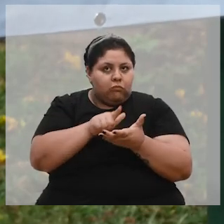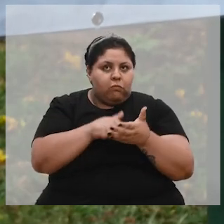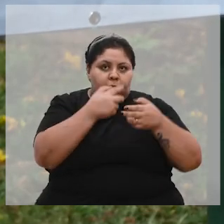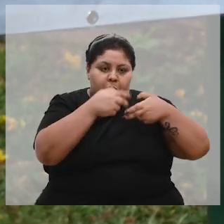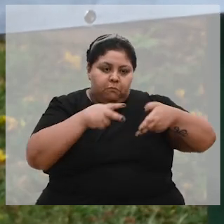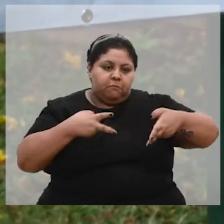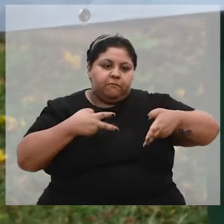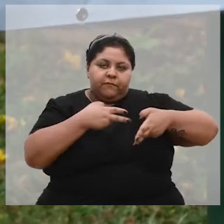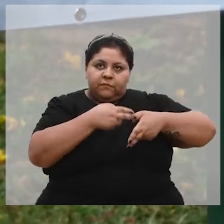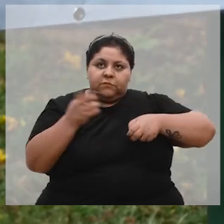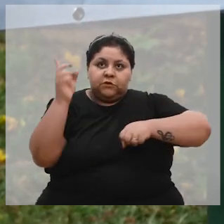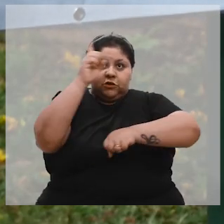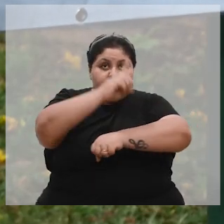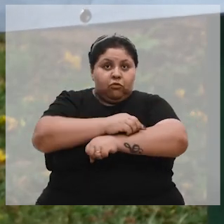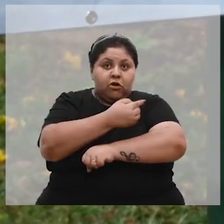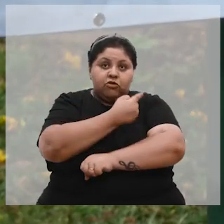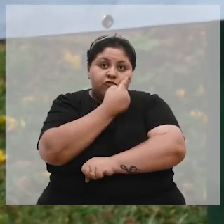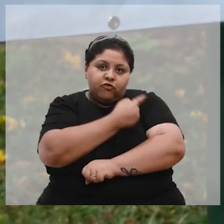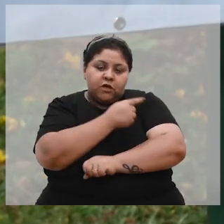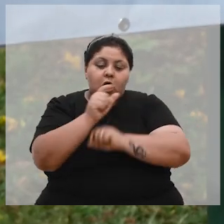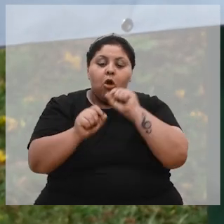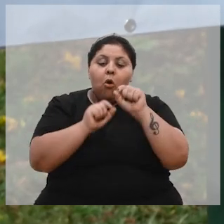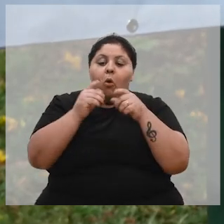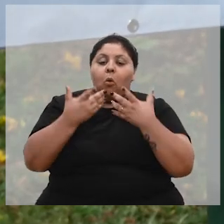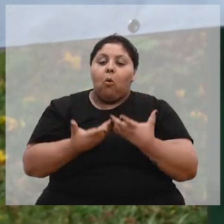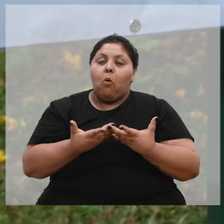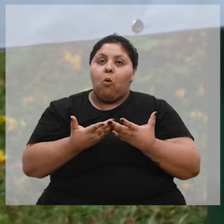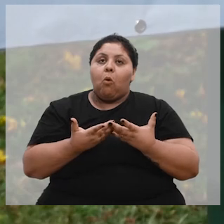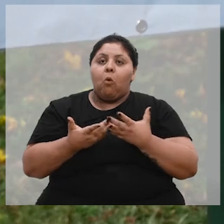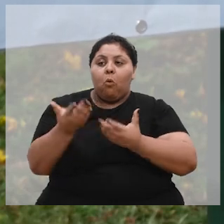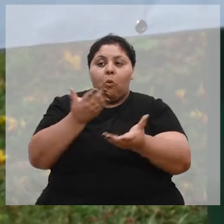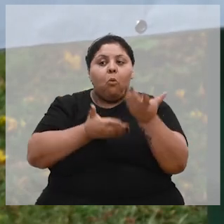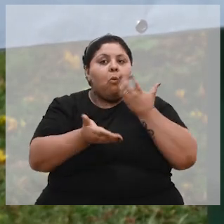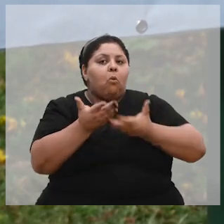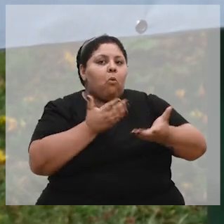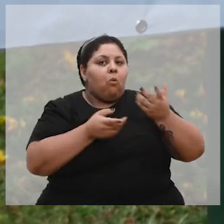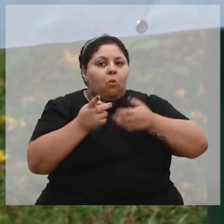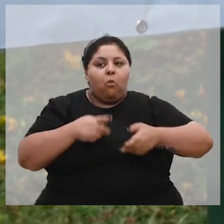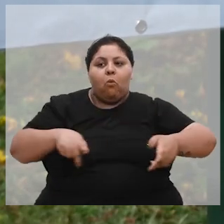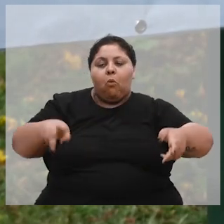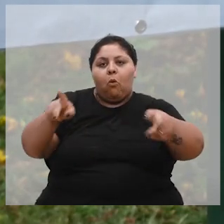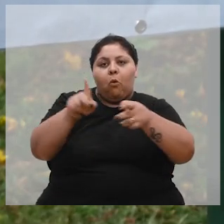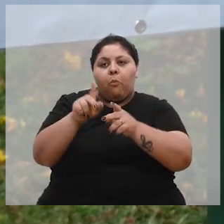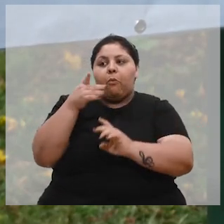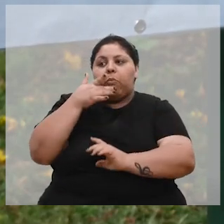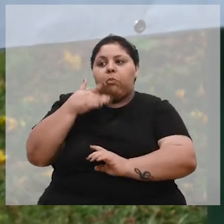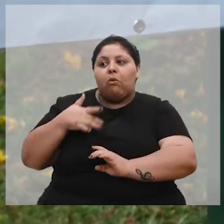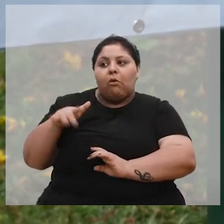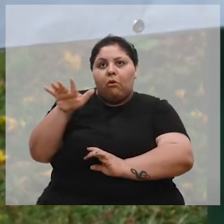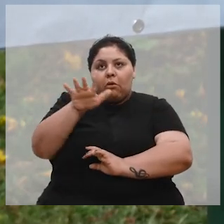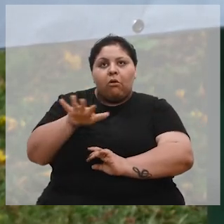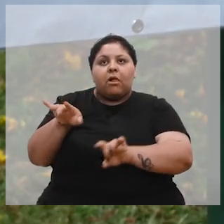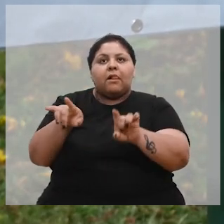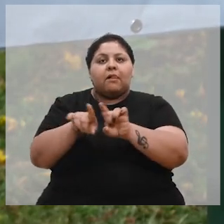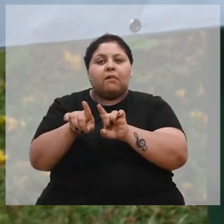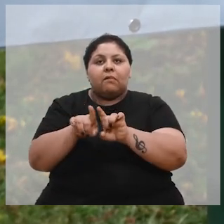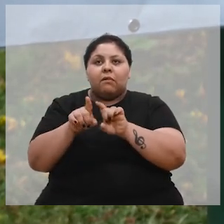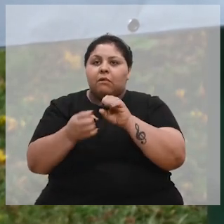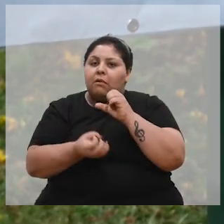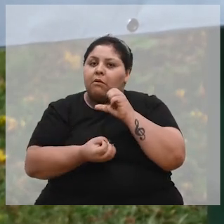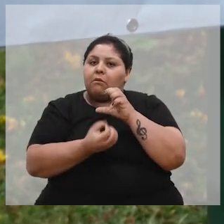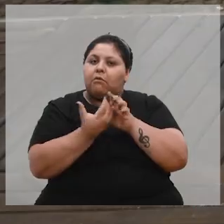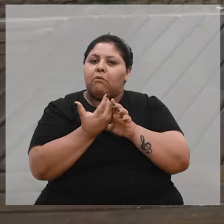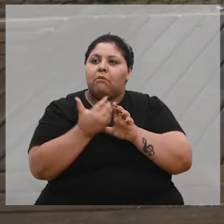estão sendo lançadas de autoria de vocês, como que tem se dado essa interação com o público infanto-juvenil, que também